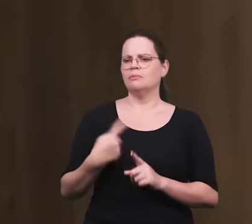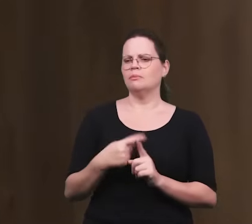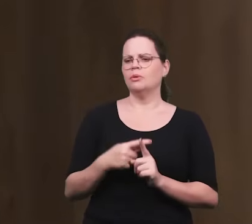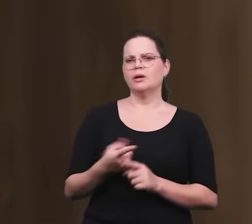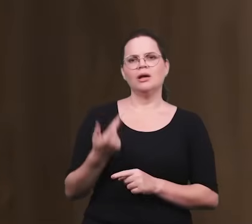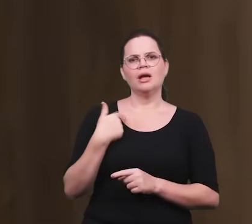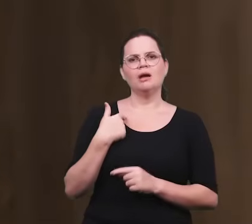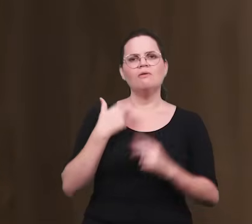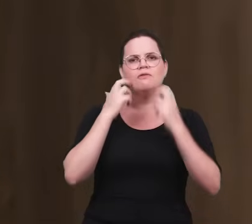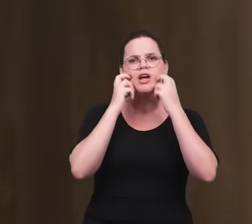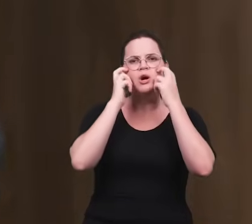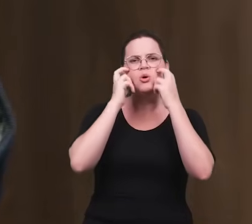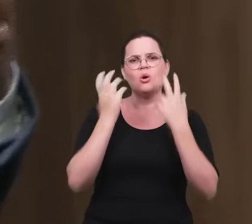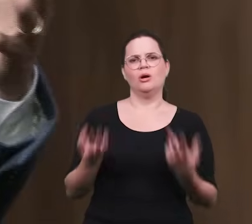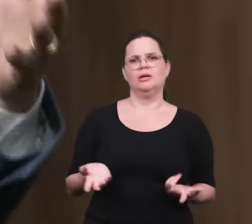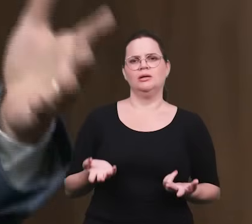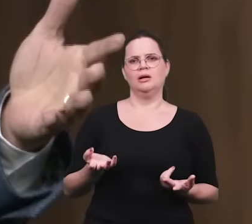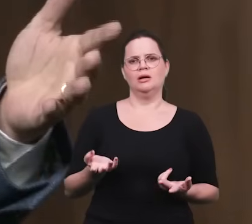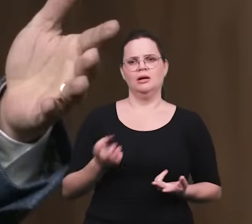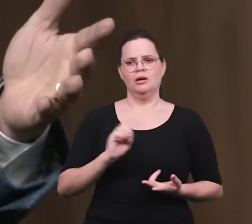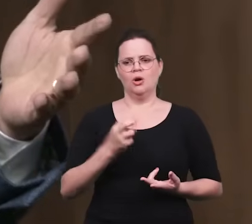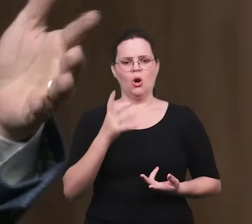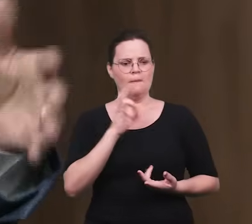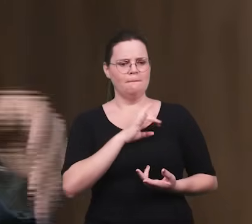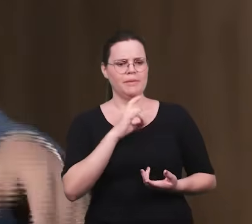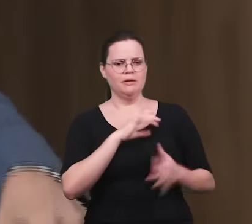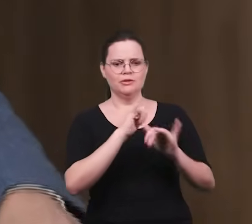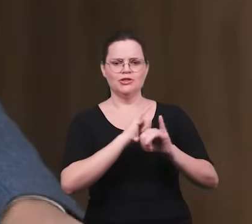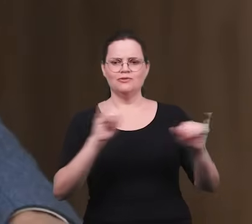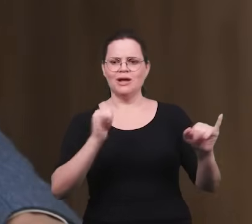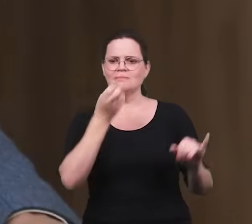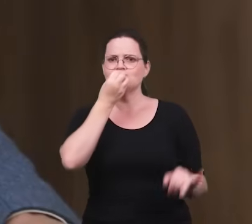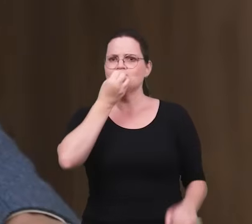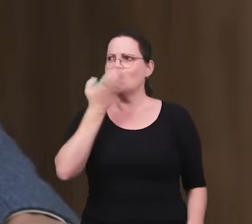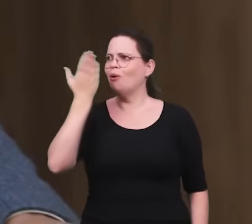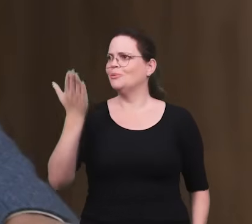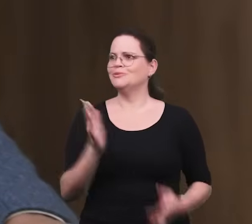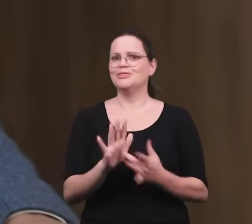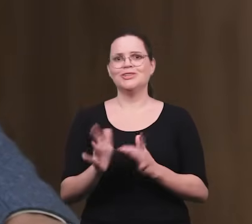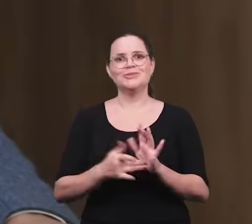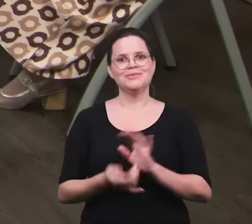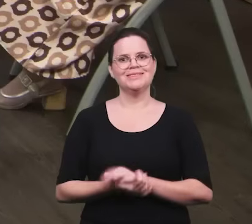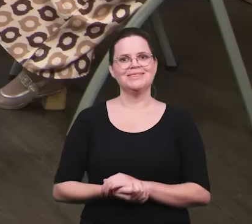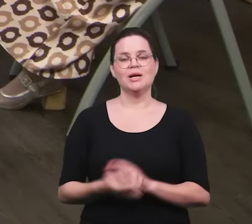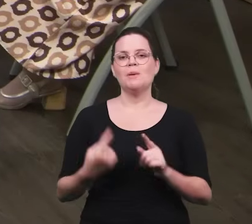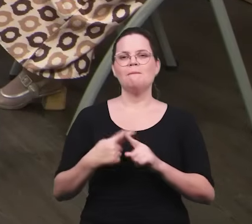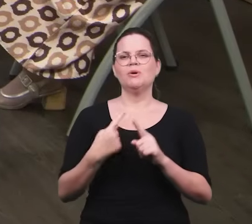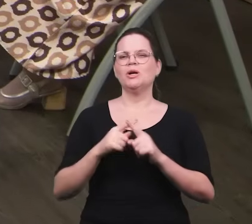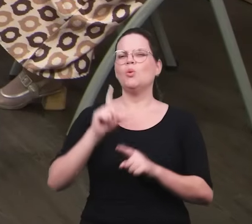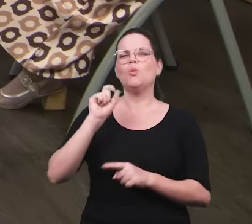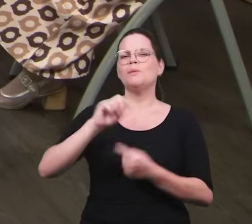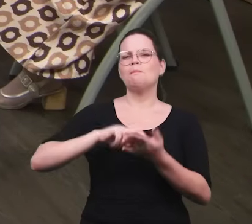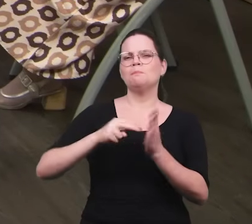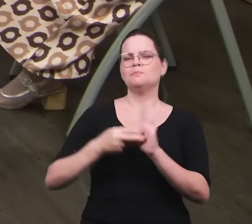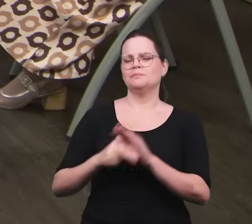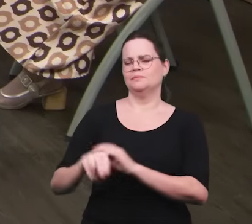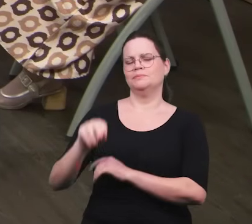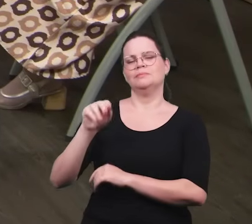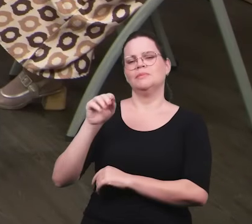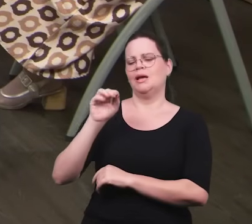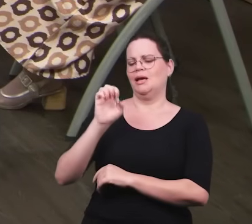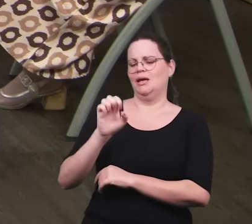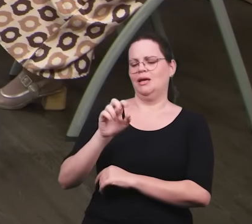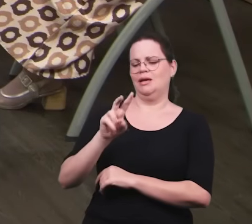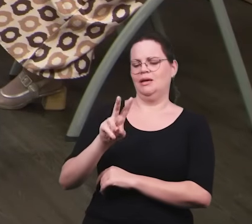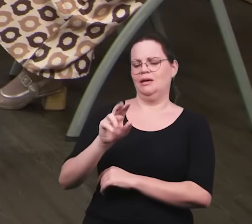ter medo de falar de algo tão bom? O evangelho são as boas novas, ou seja, são boas